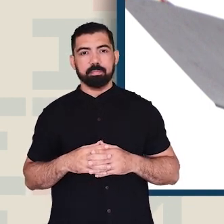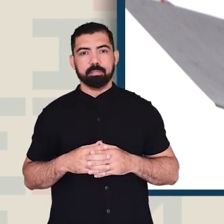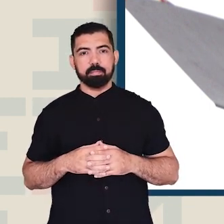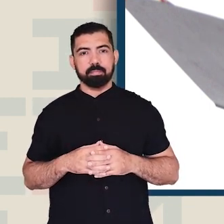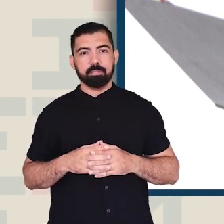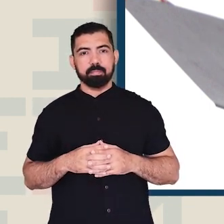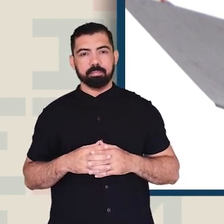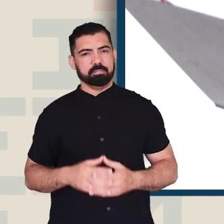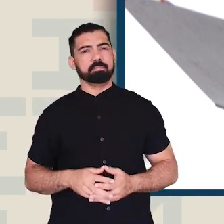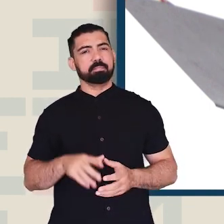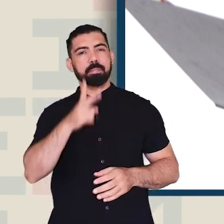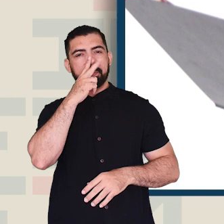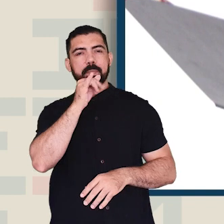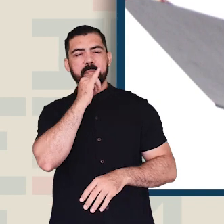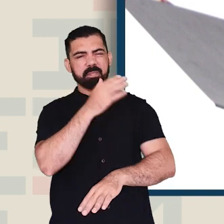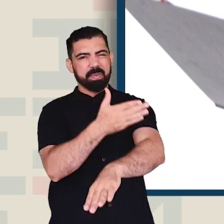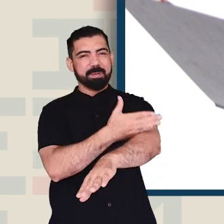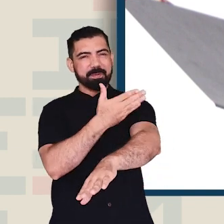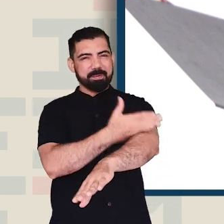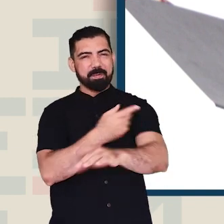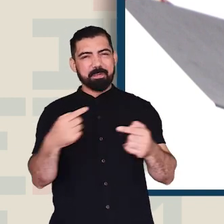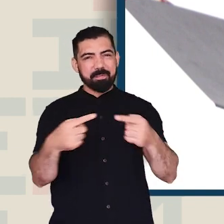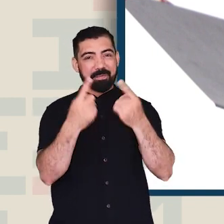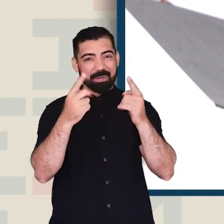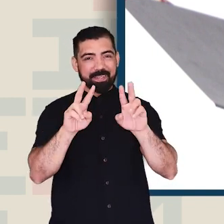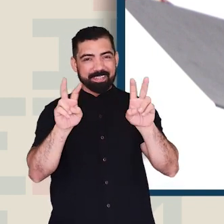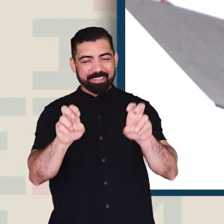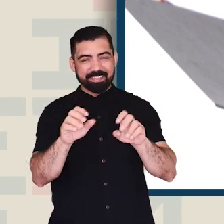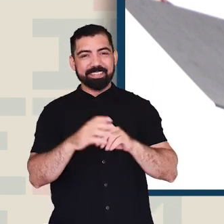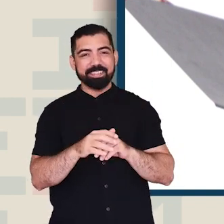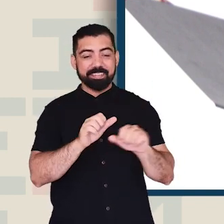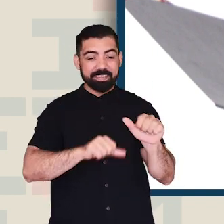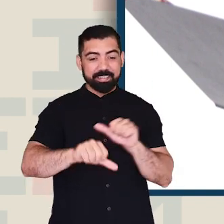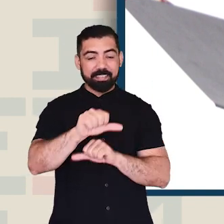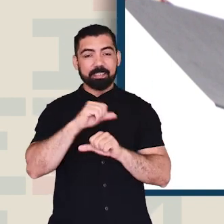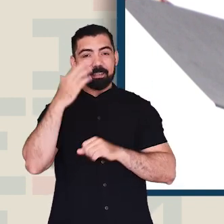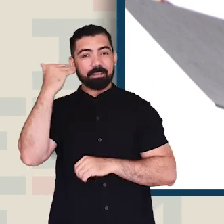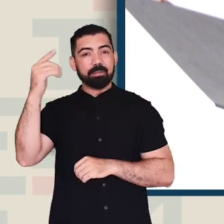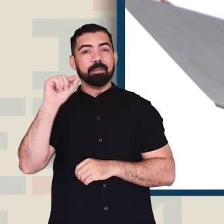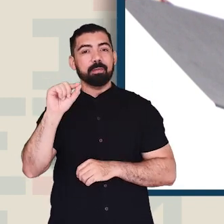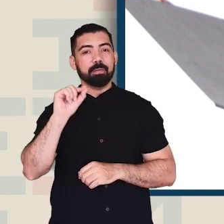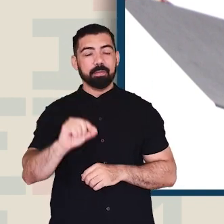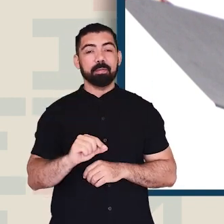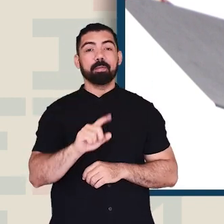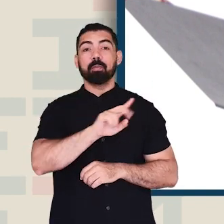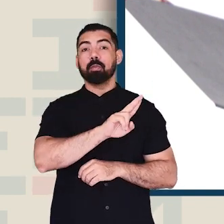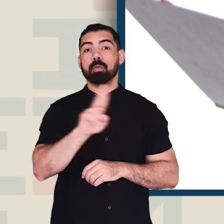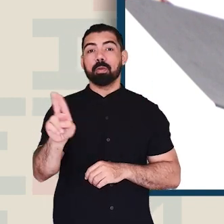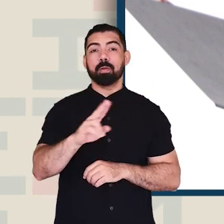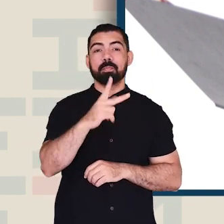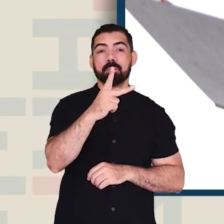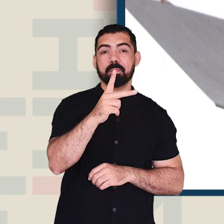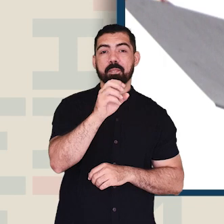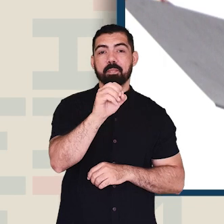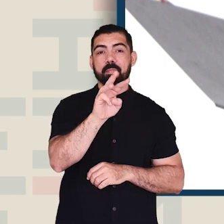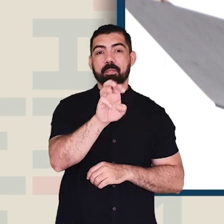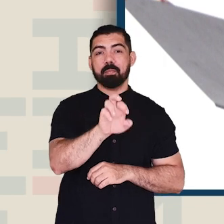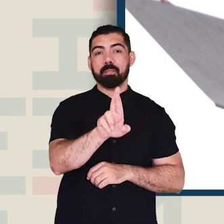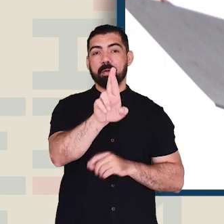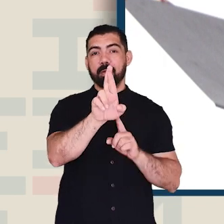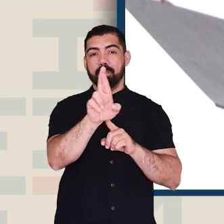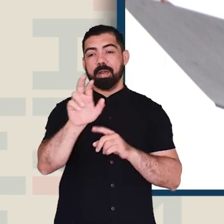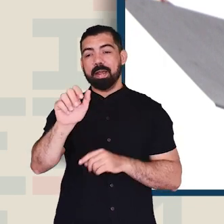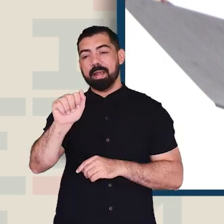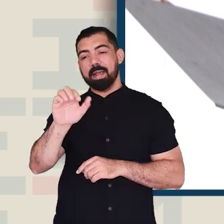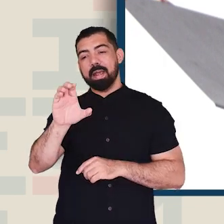Um negócio meio medieval, né? Que depois virou o famoso power chord do rock, né?